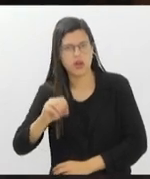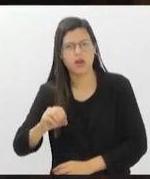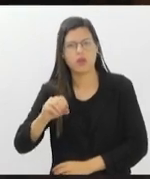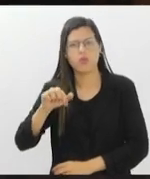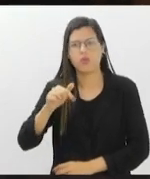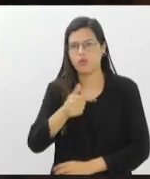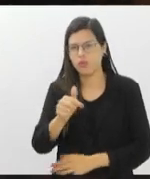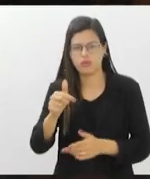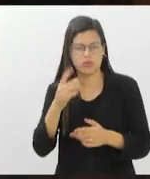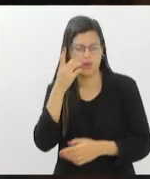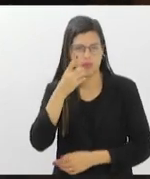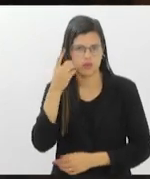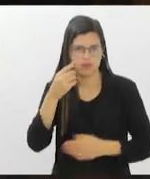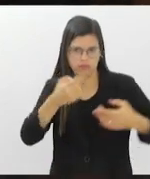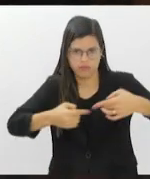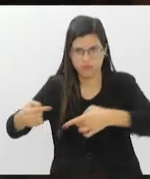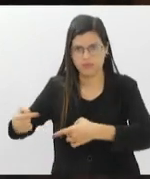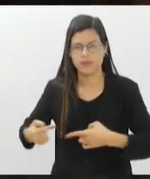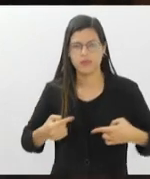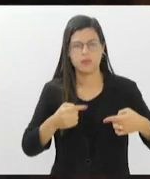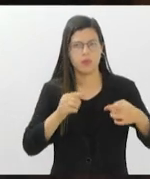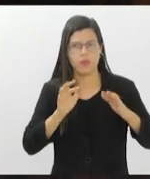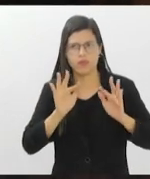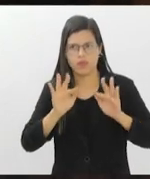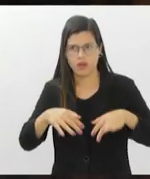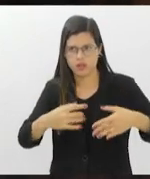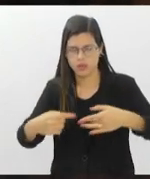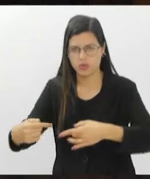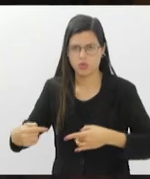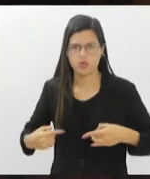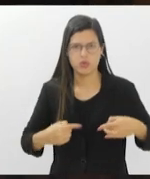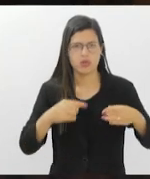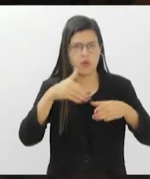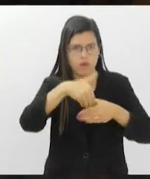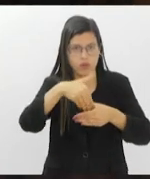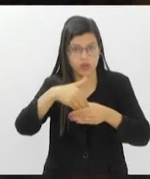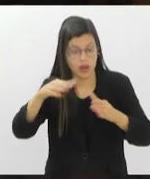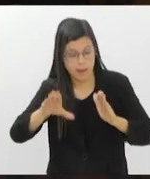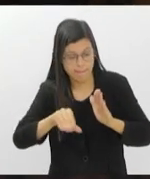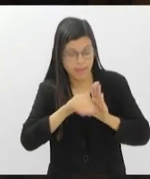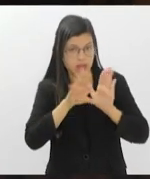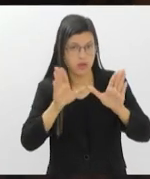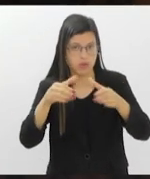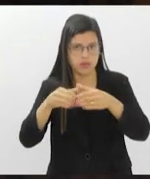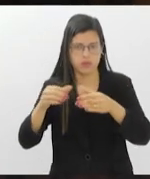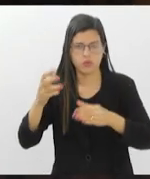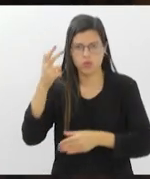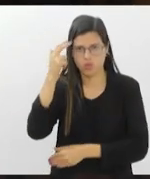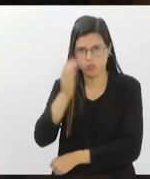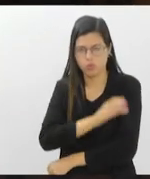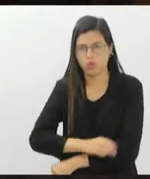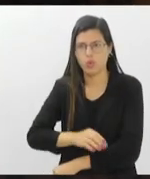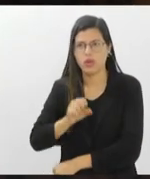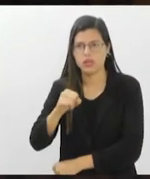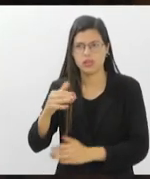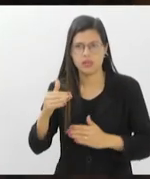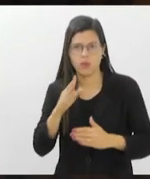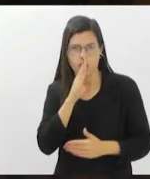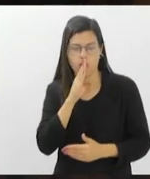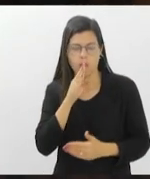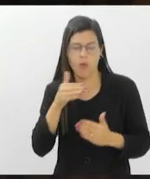não havendo quem queira discutir, em votação as emendas da Comissão de Cultura. Senhores que aprovam, permaneçam como